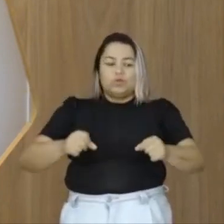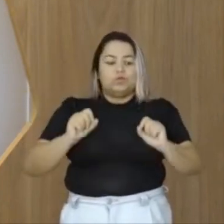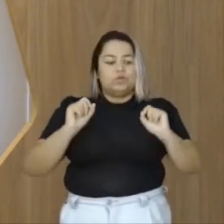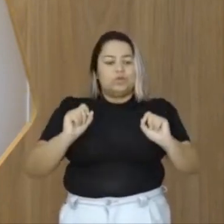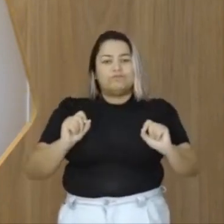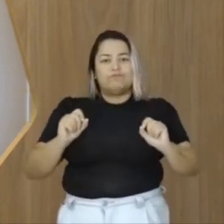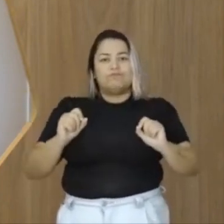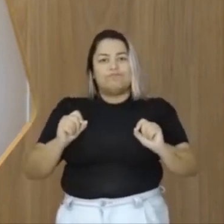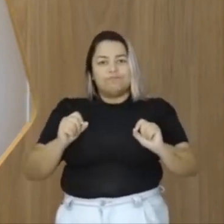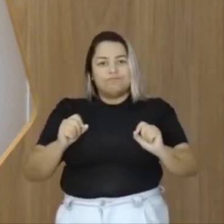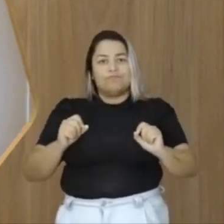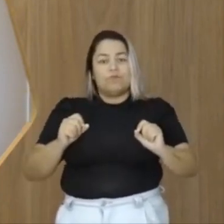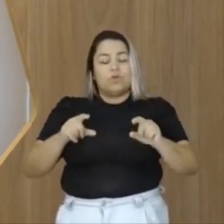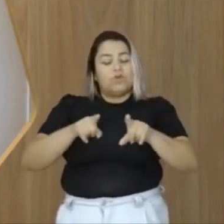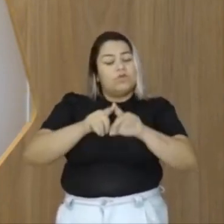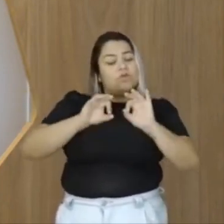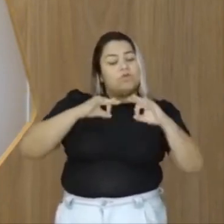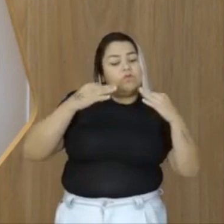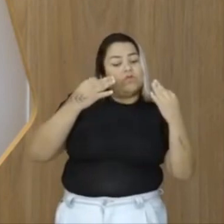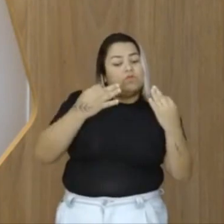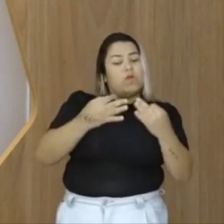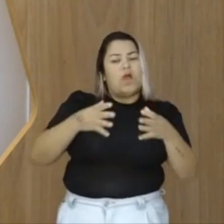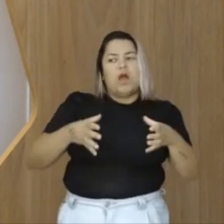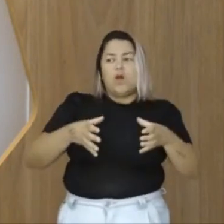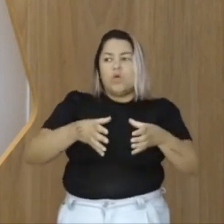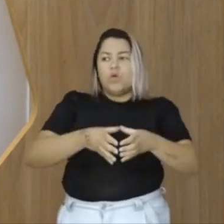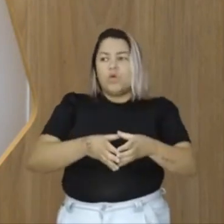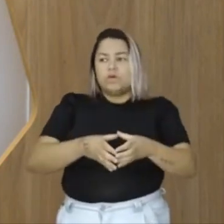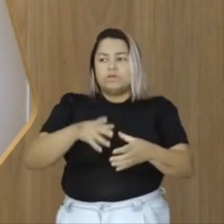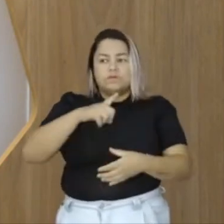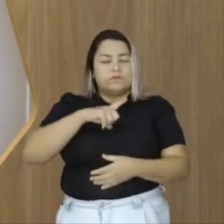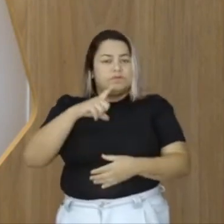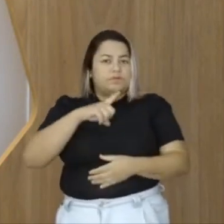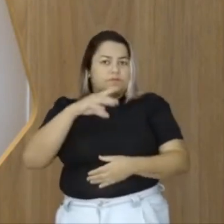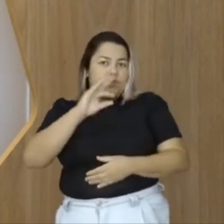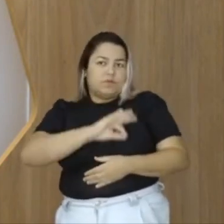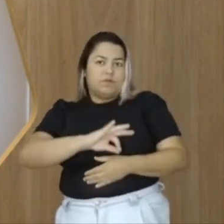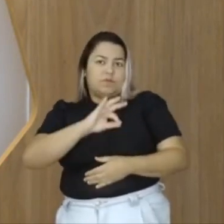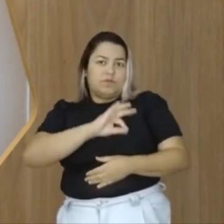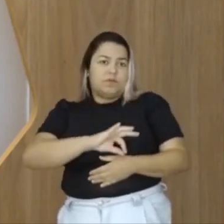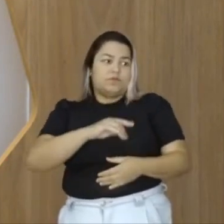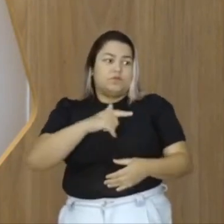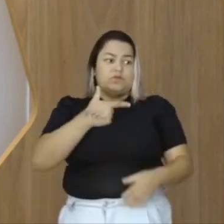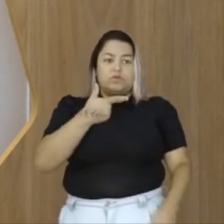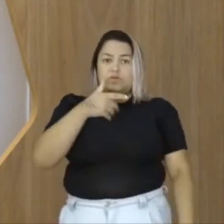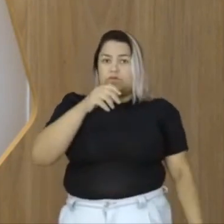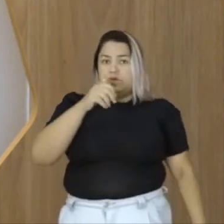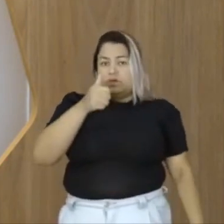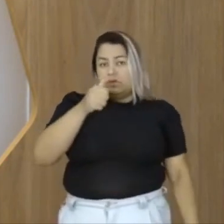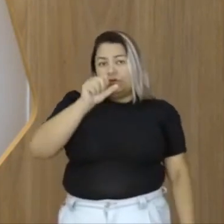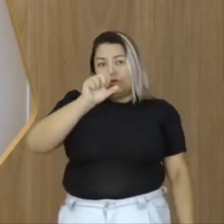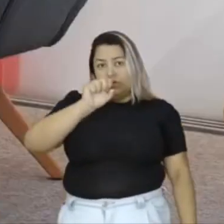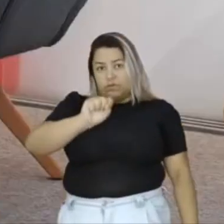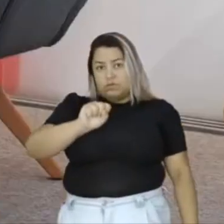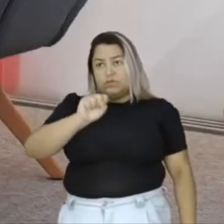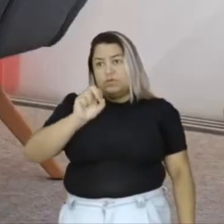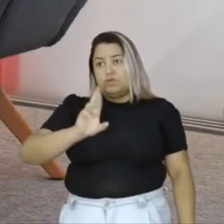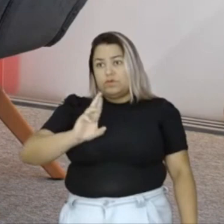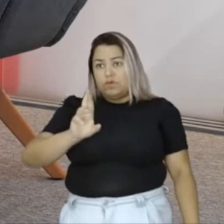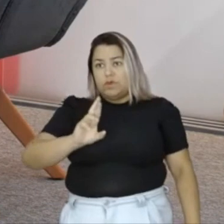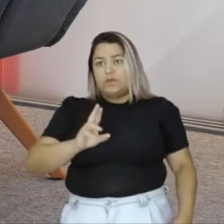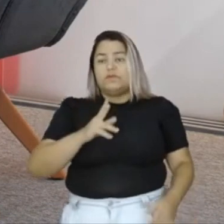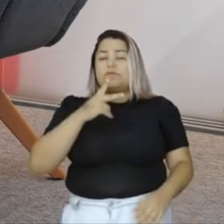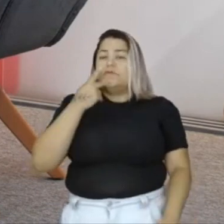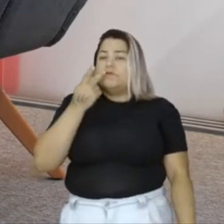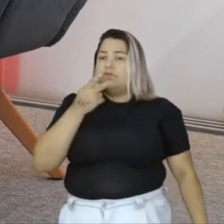núcleo familiar das pessoas que mais precisam e que possuem renda per capita até R$218. Eliane estava